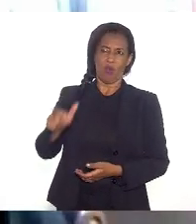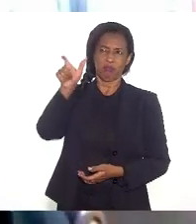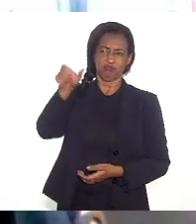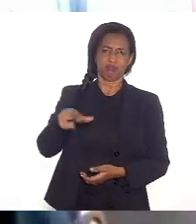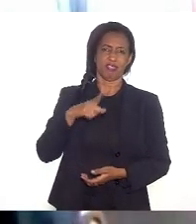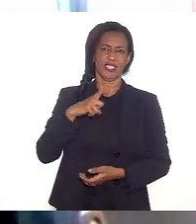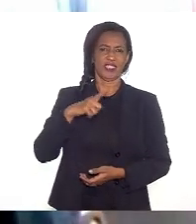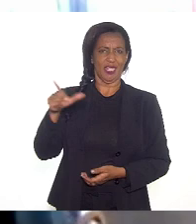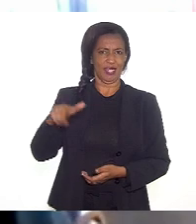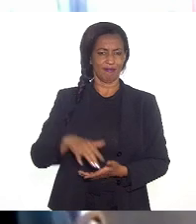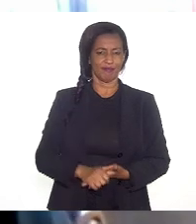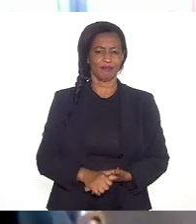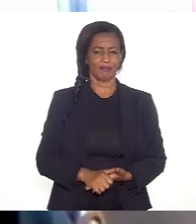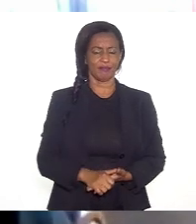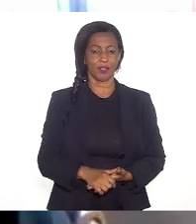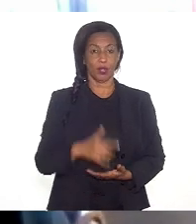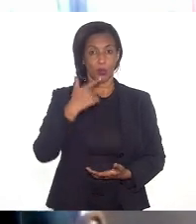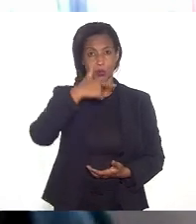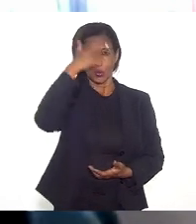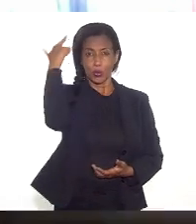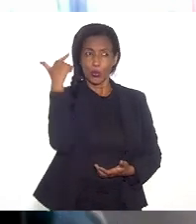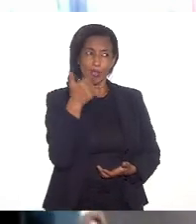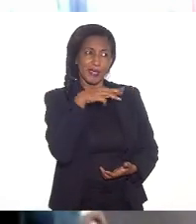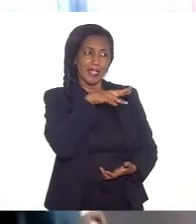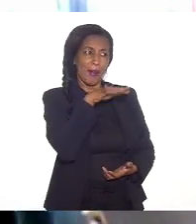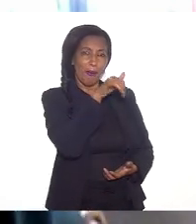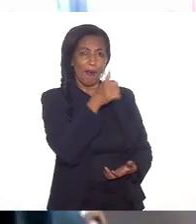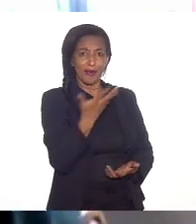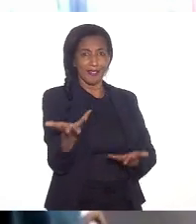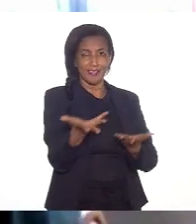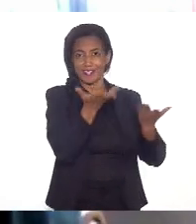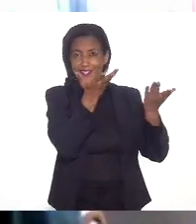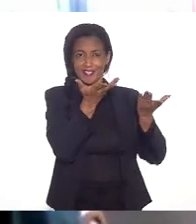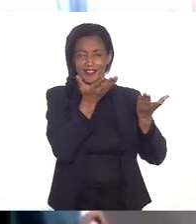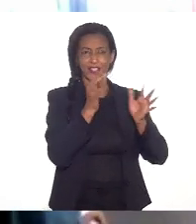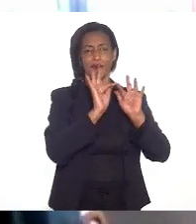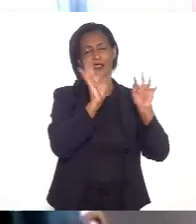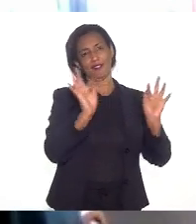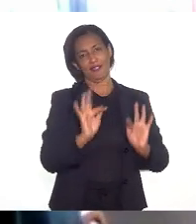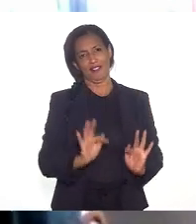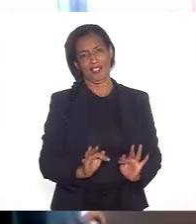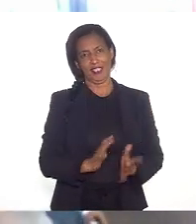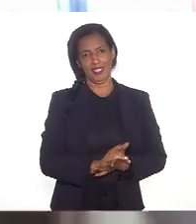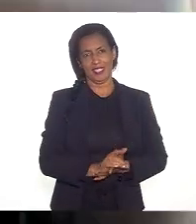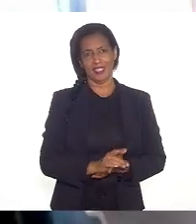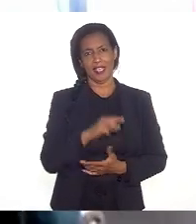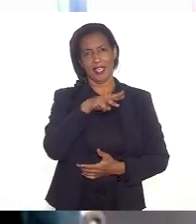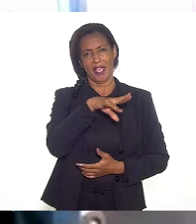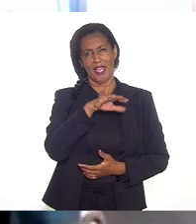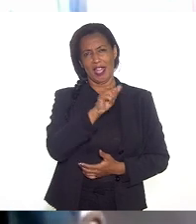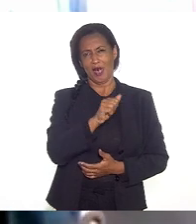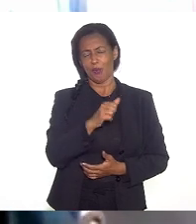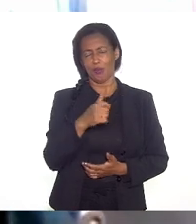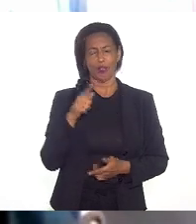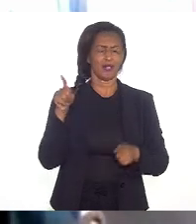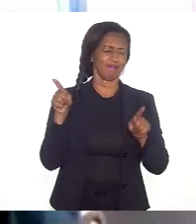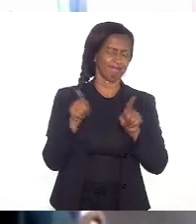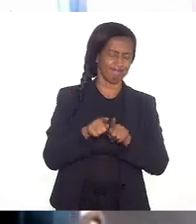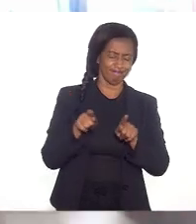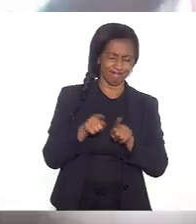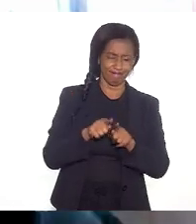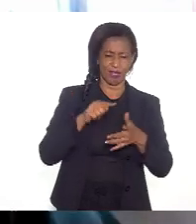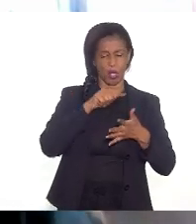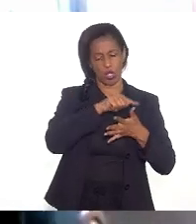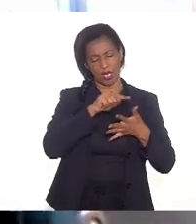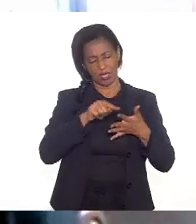tem. O Luiz Paulo e a Mônica foram felizes. A Mônica lembrou outros casos gravíssimos,